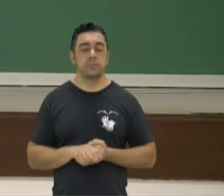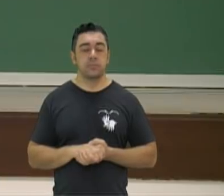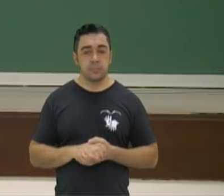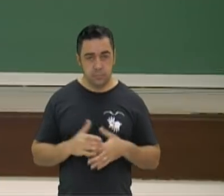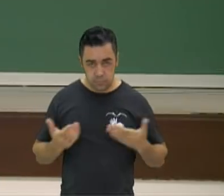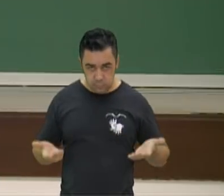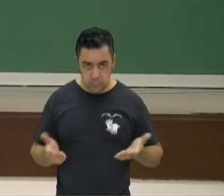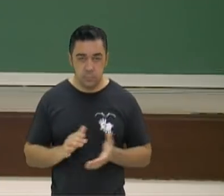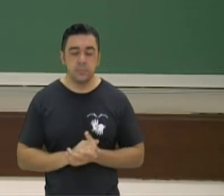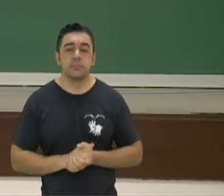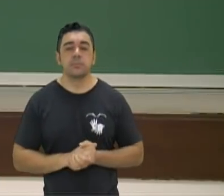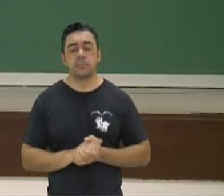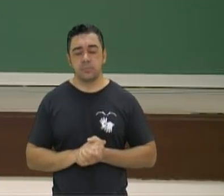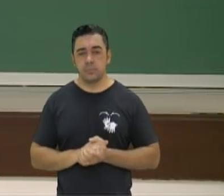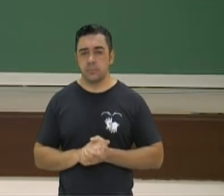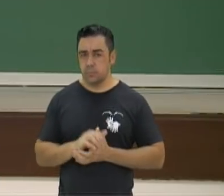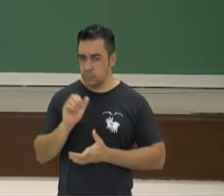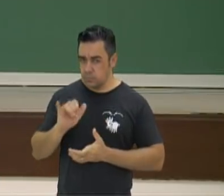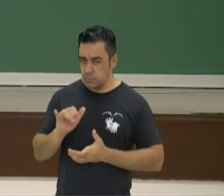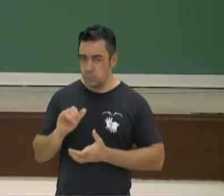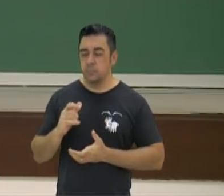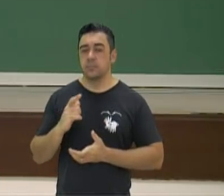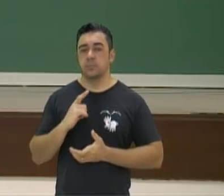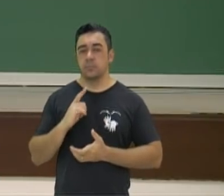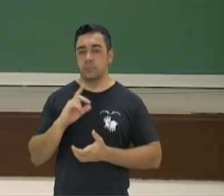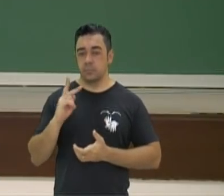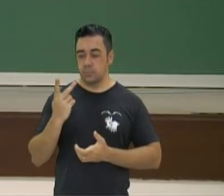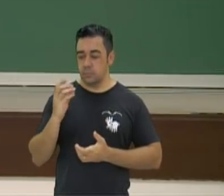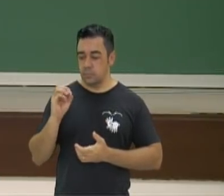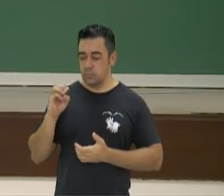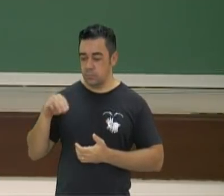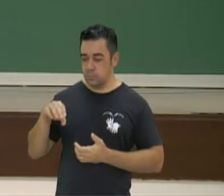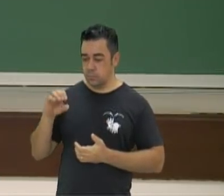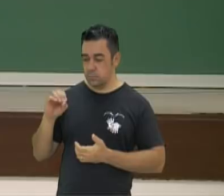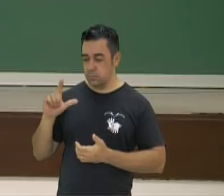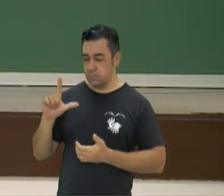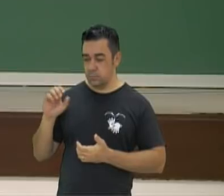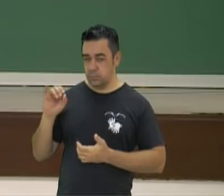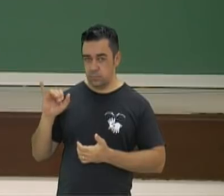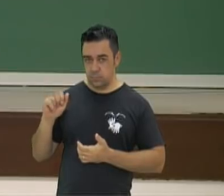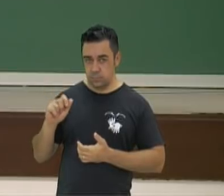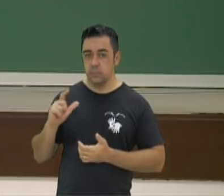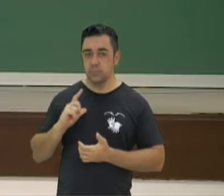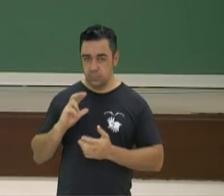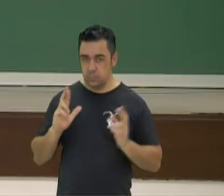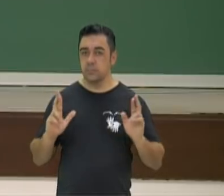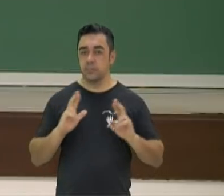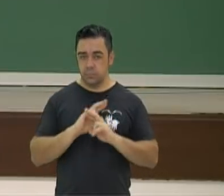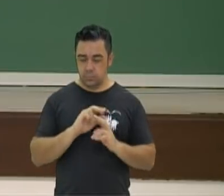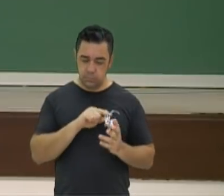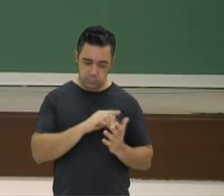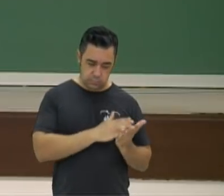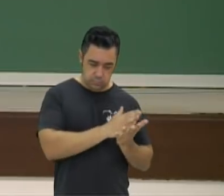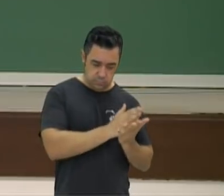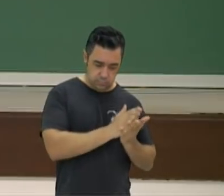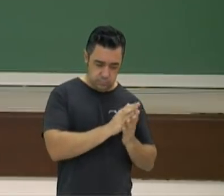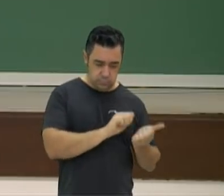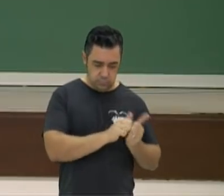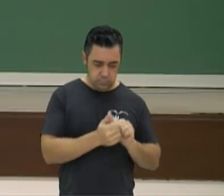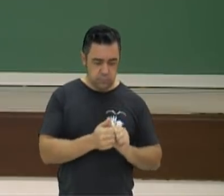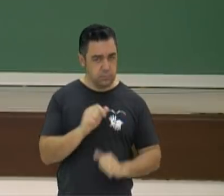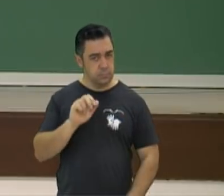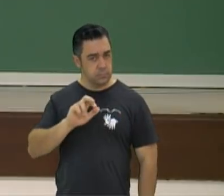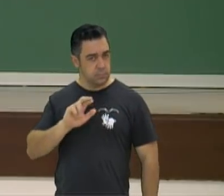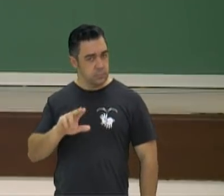E aí, gente? Se homologia, eu falei para você que estava relacionada à irradiação adaptativa, então provavelmente você já pensou